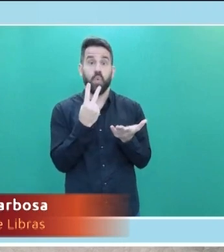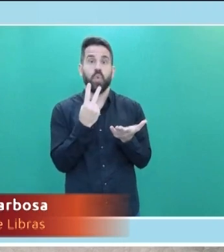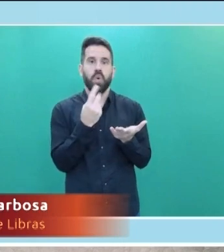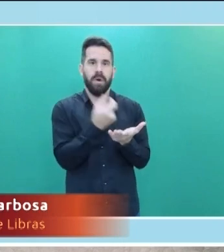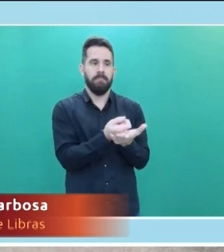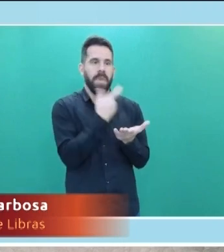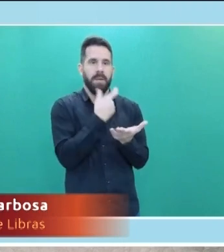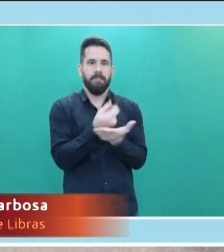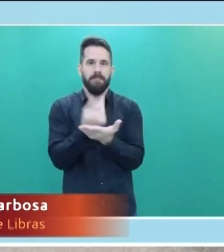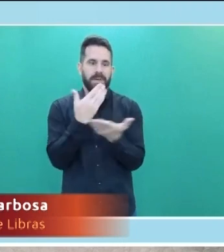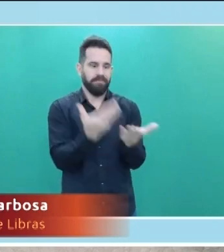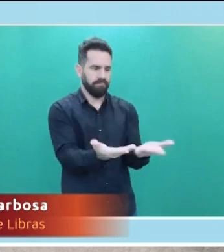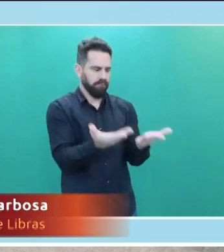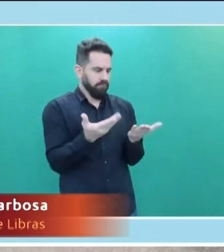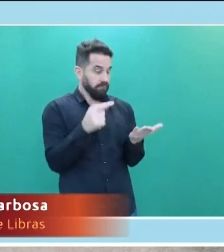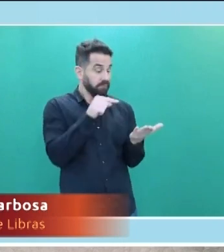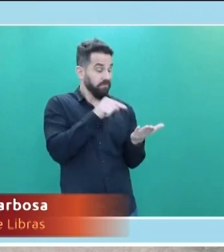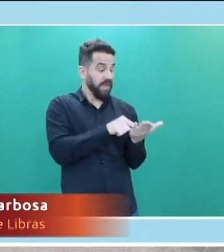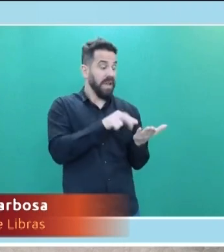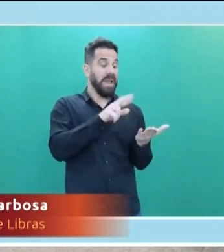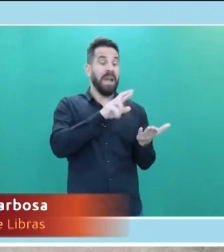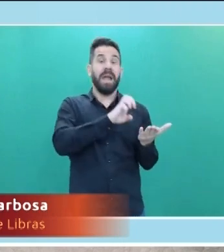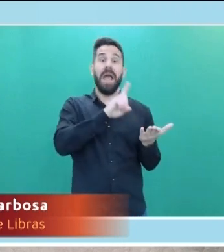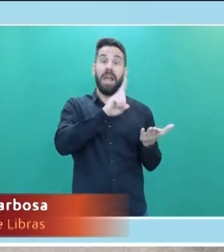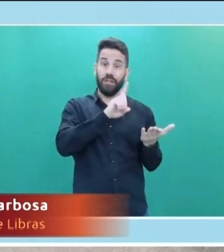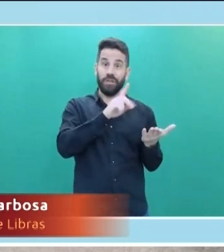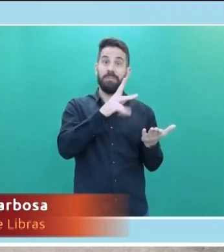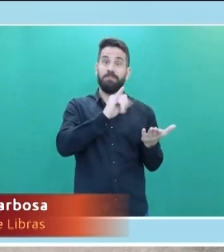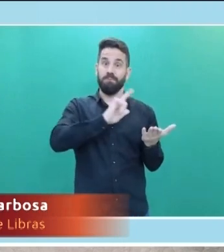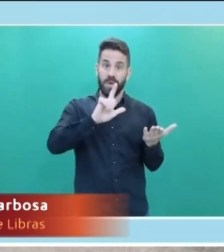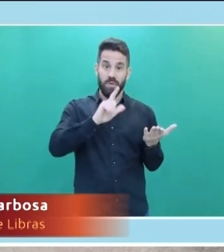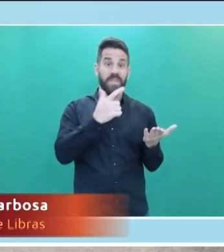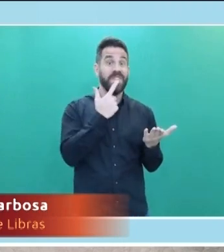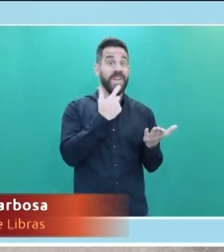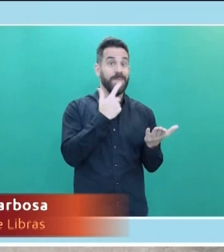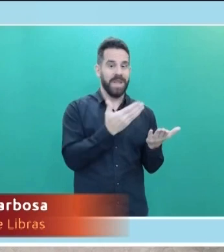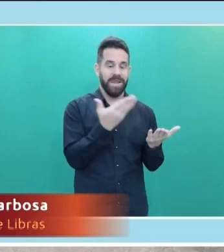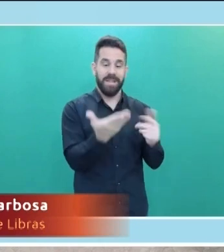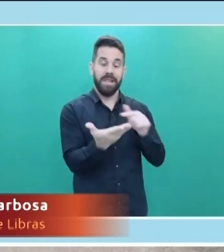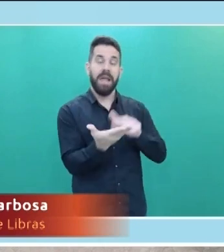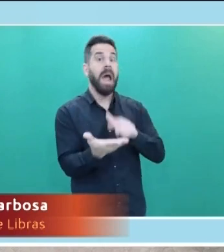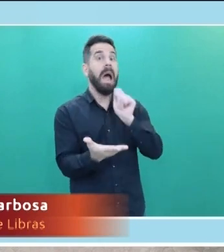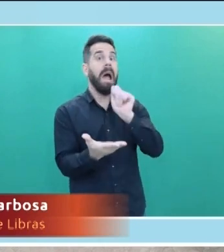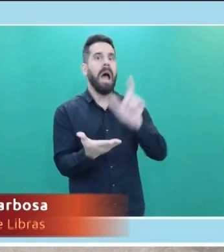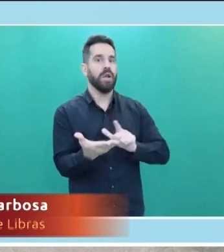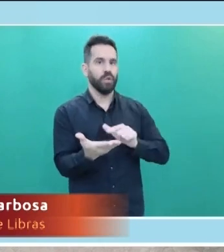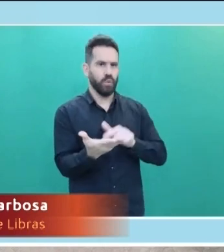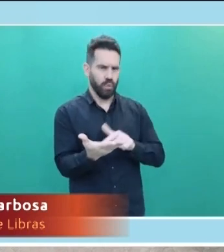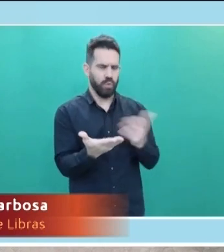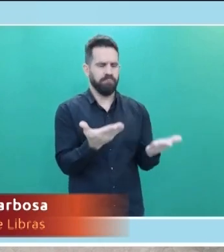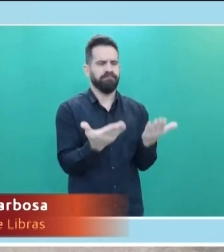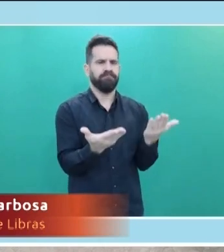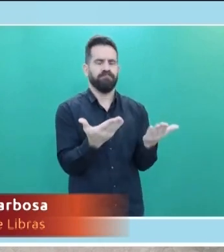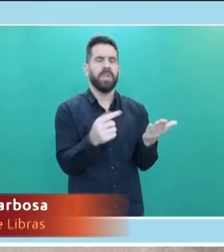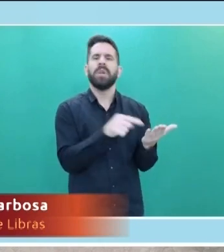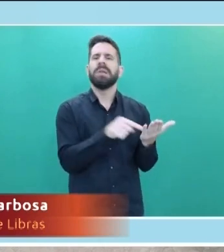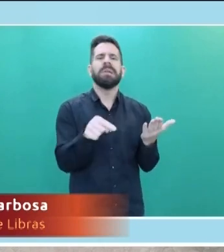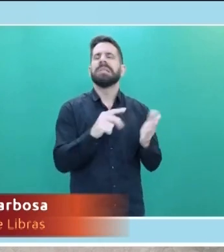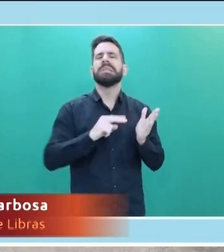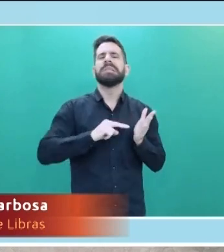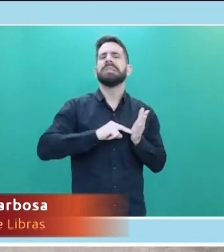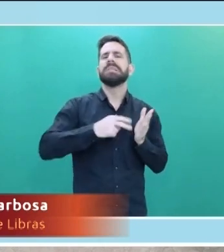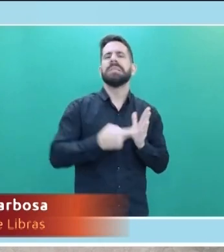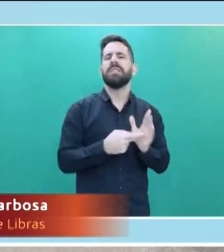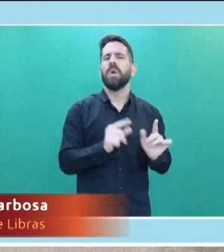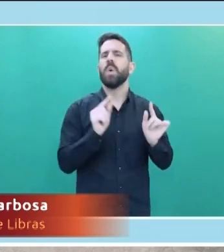Red Pill, e a outra seria a pílula azul, que é a Blue Pill. Né? E o que significa exatamente essas duas ideias, da